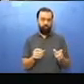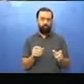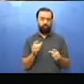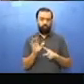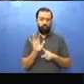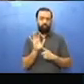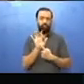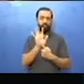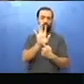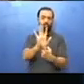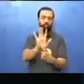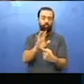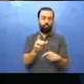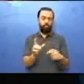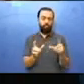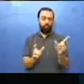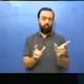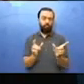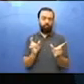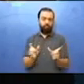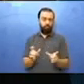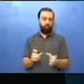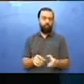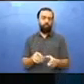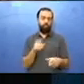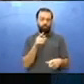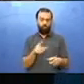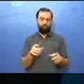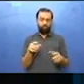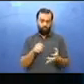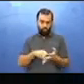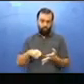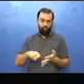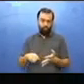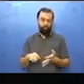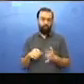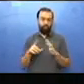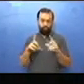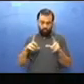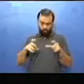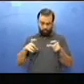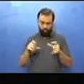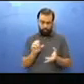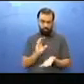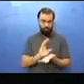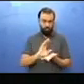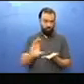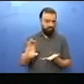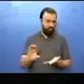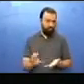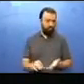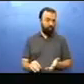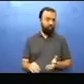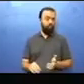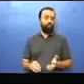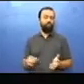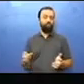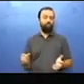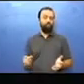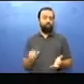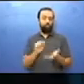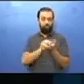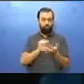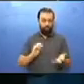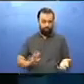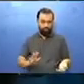bem, façam os registros, as atividades e mandem para a sua professora. E vamos então agora para a nossa hora da tarefa, que será lá no